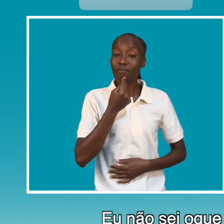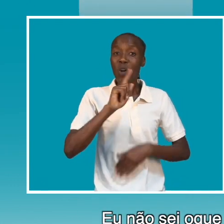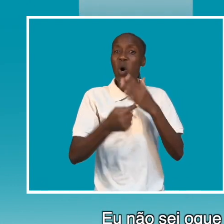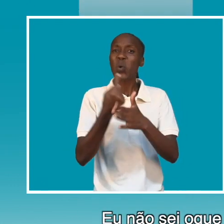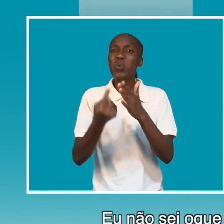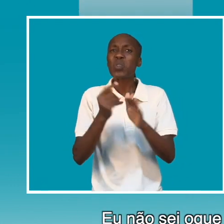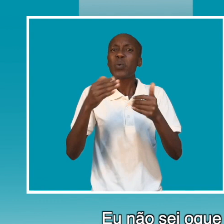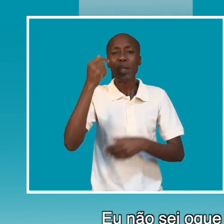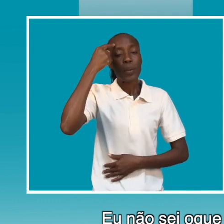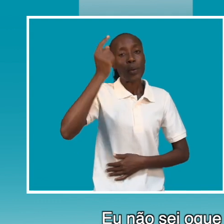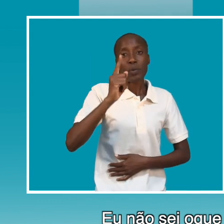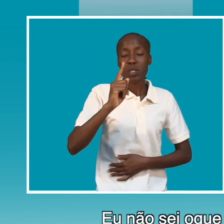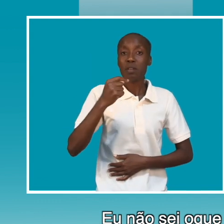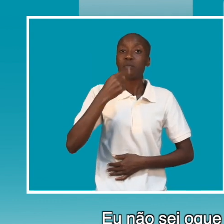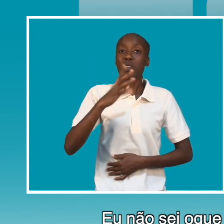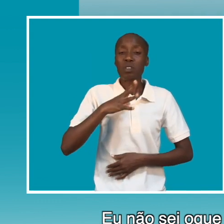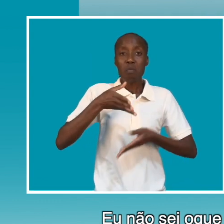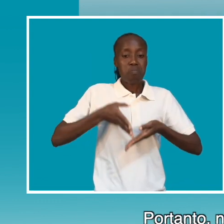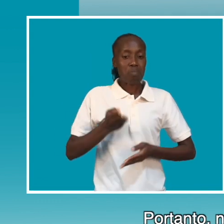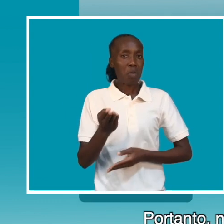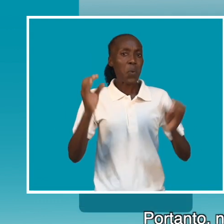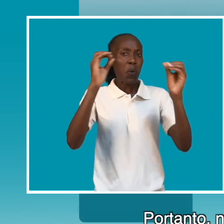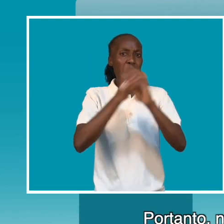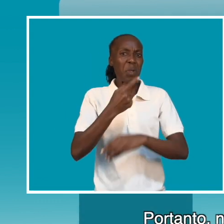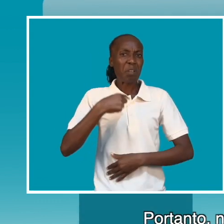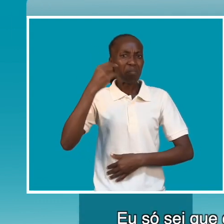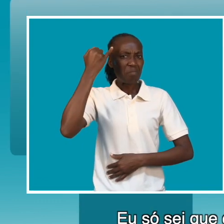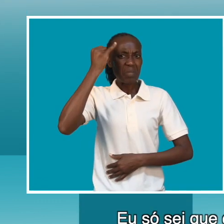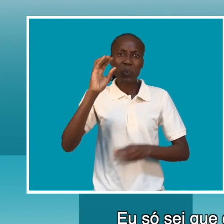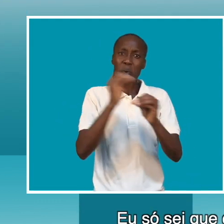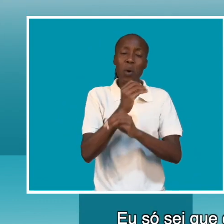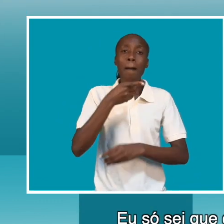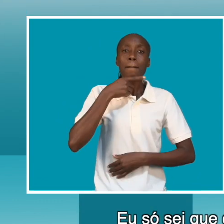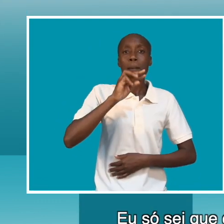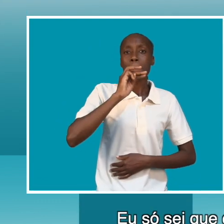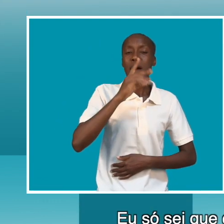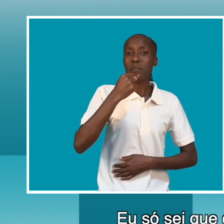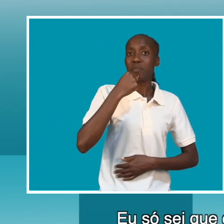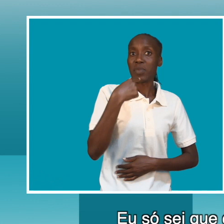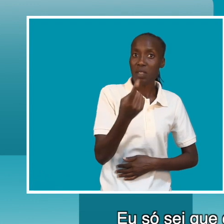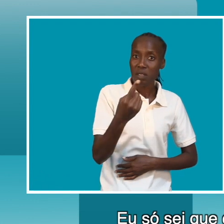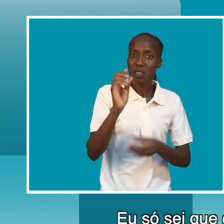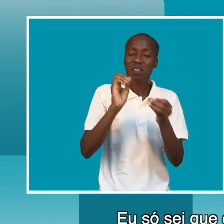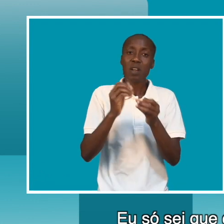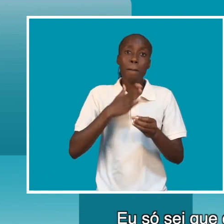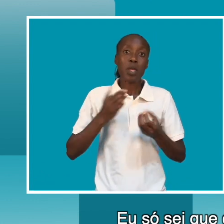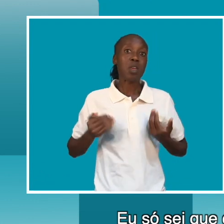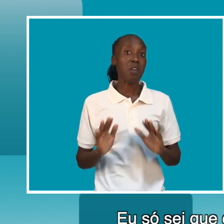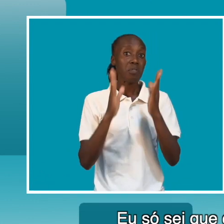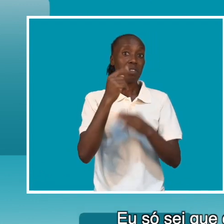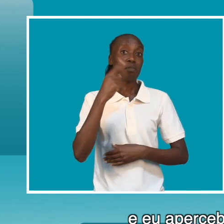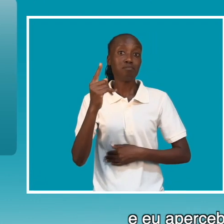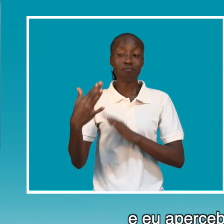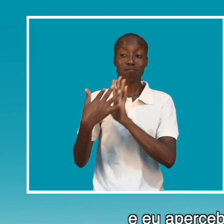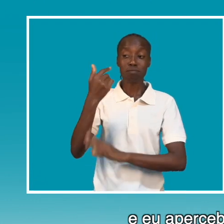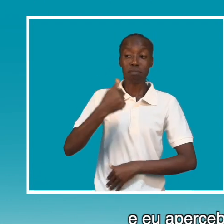sei o que é que aconteceu porque eu nasci assim portanto não faça mais pequena ideia eu só sei que os meus pais a um determinado momento da minha vida